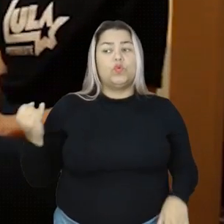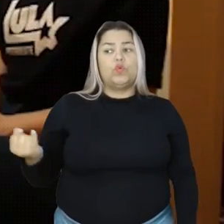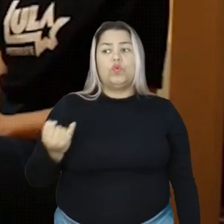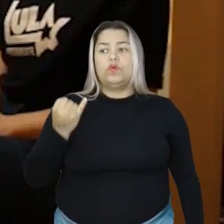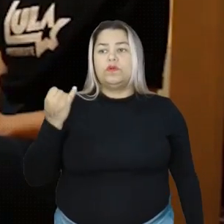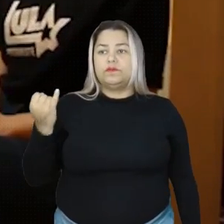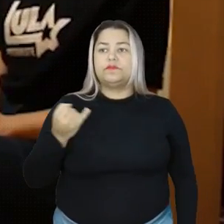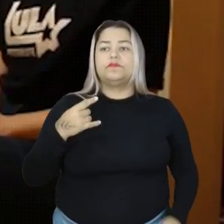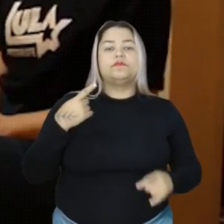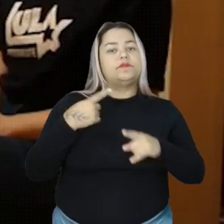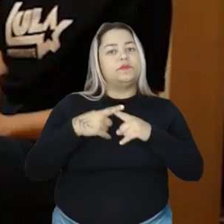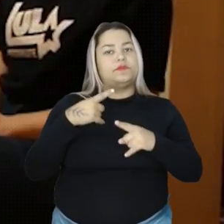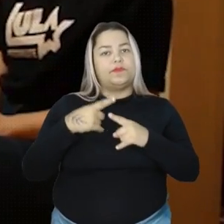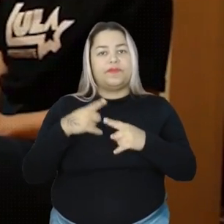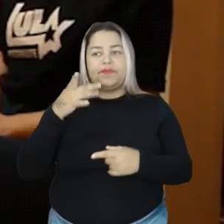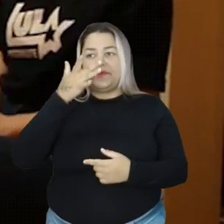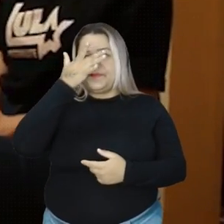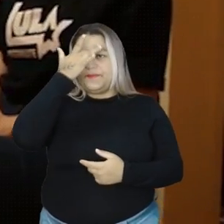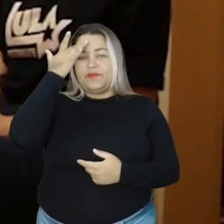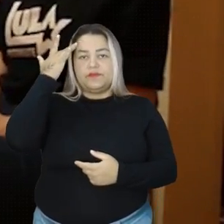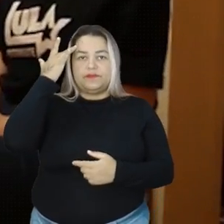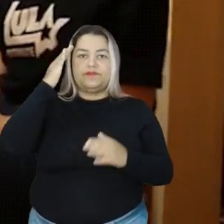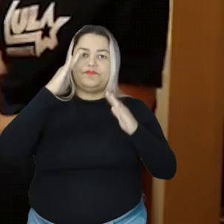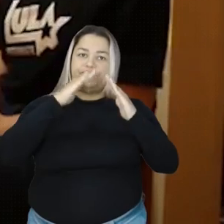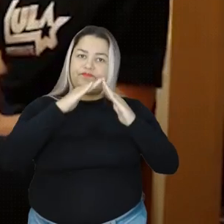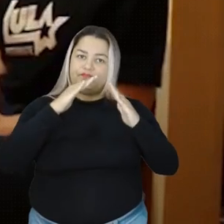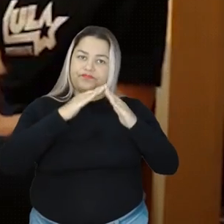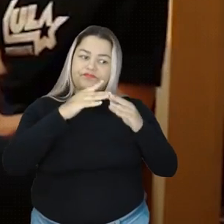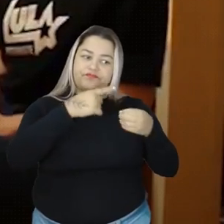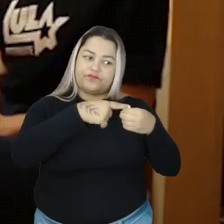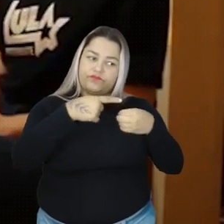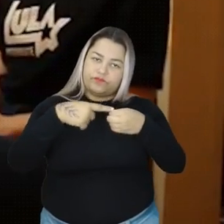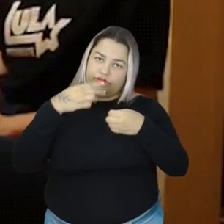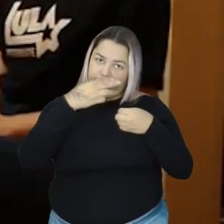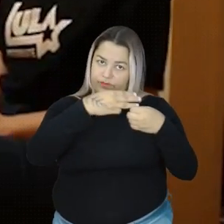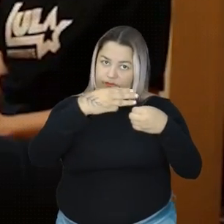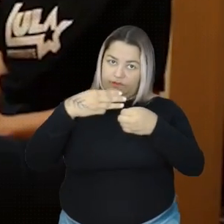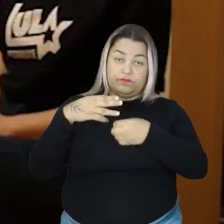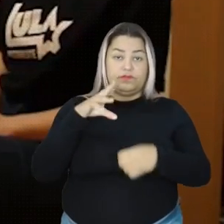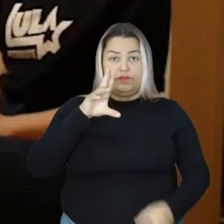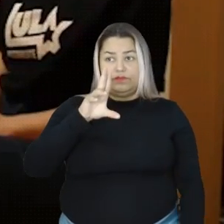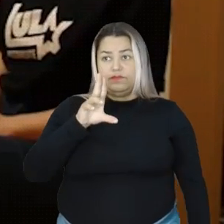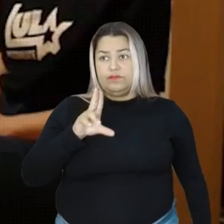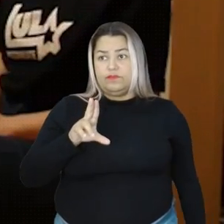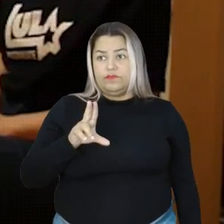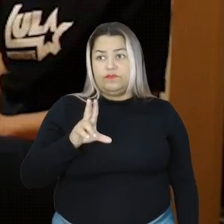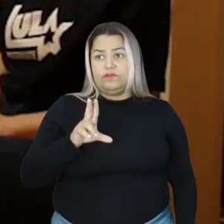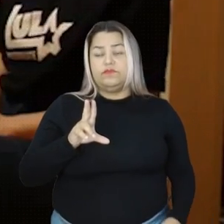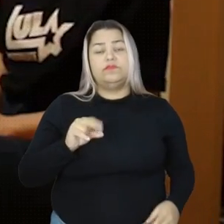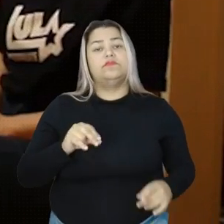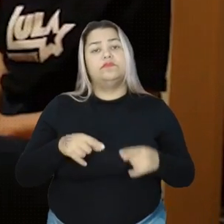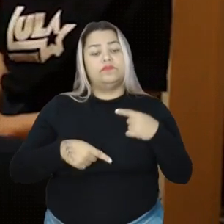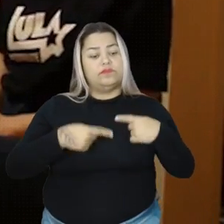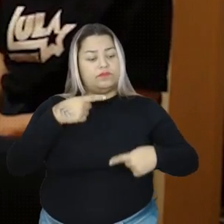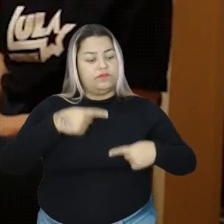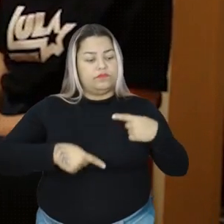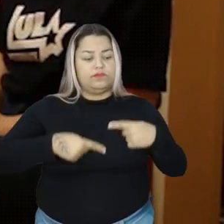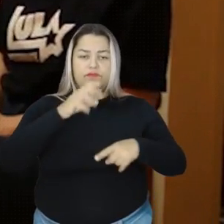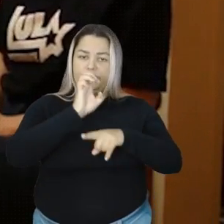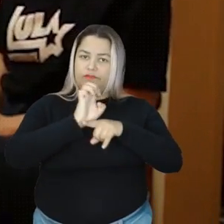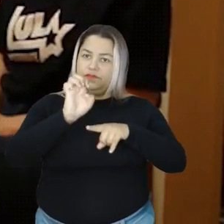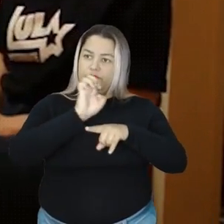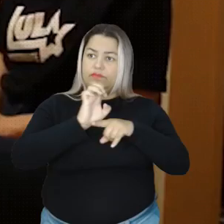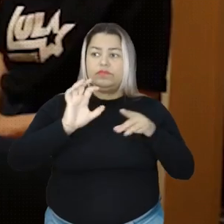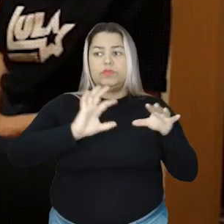importantíssimo, porque o cidadão mora na cidade, no município e não na ficção política do Estado ou da